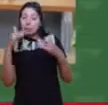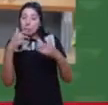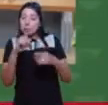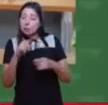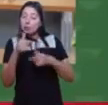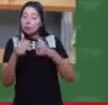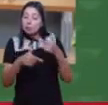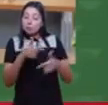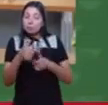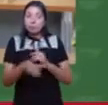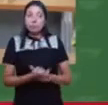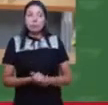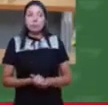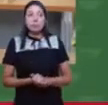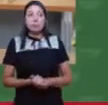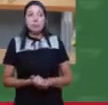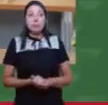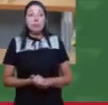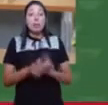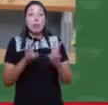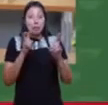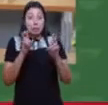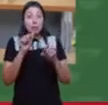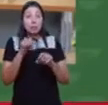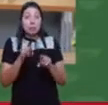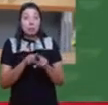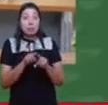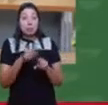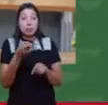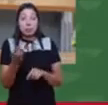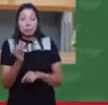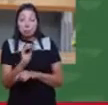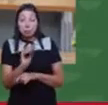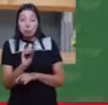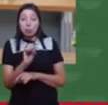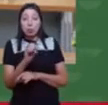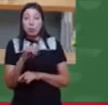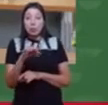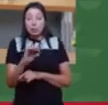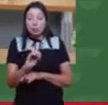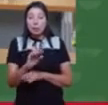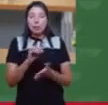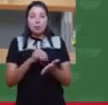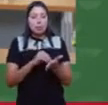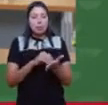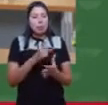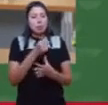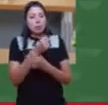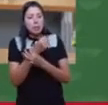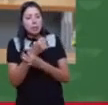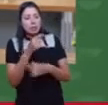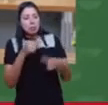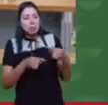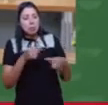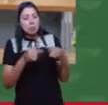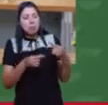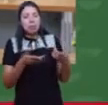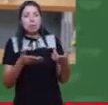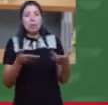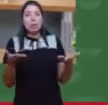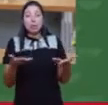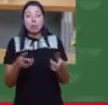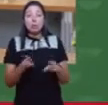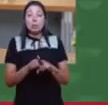pelo teu trabalho. E esse tema que você colocou, Dair, da instabilidade, da dificuldade política,